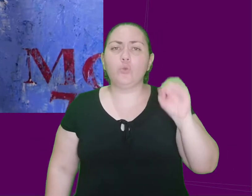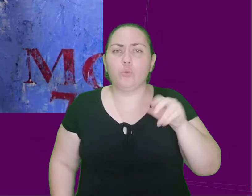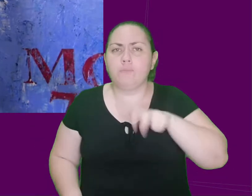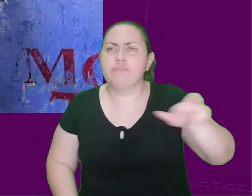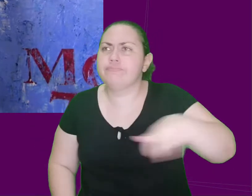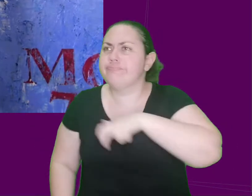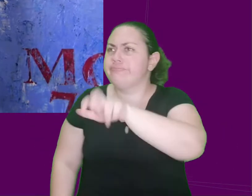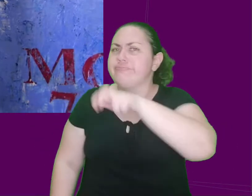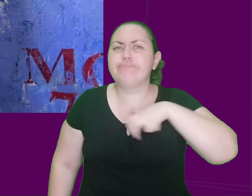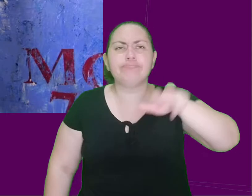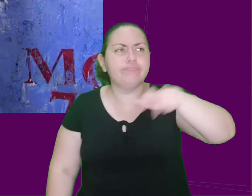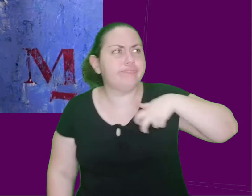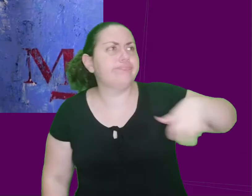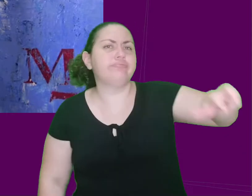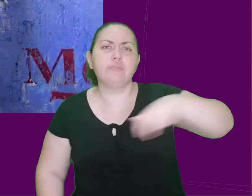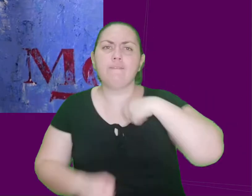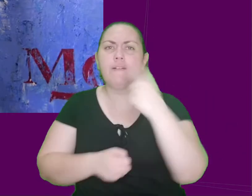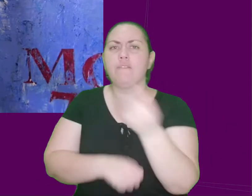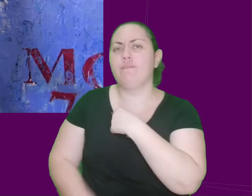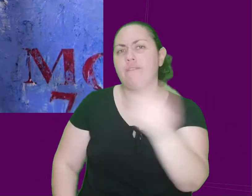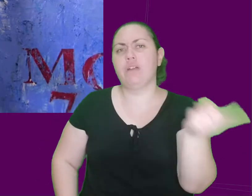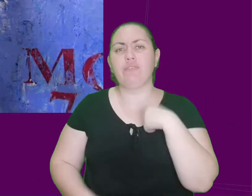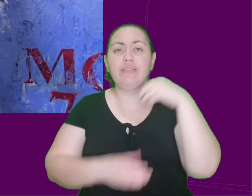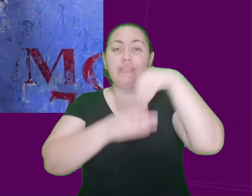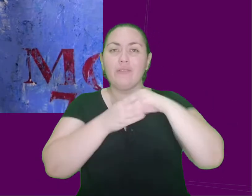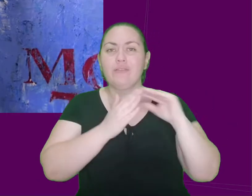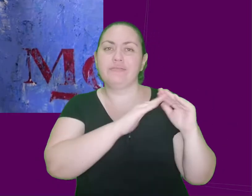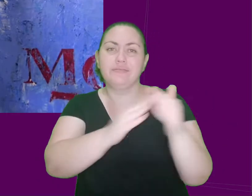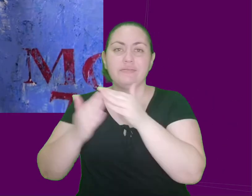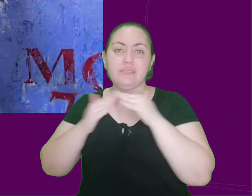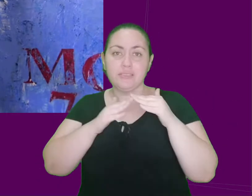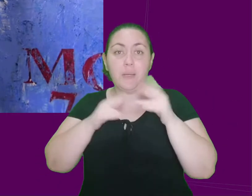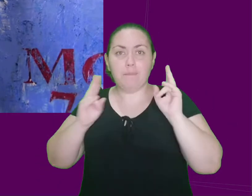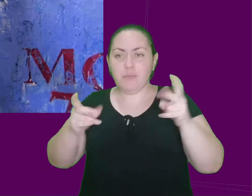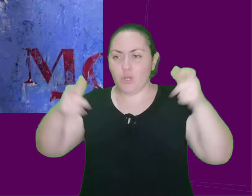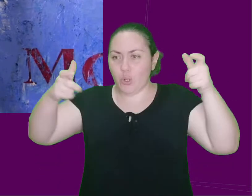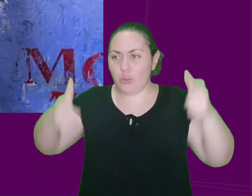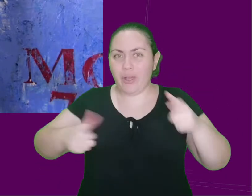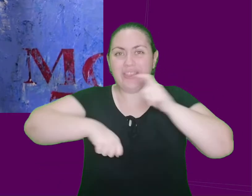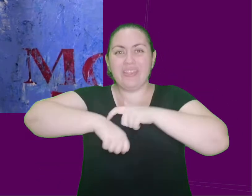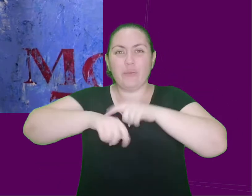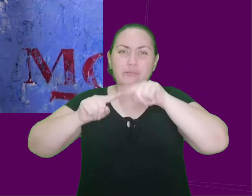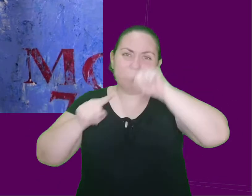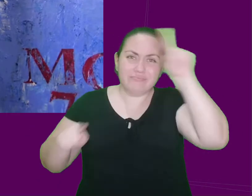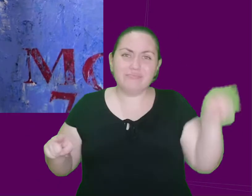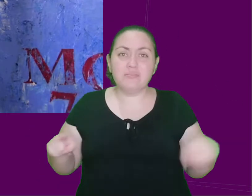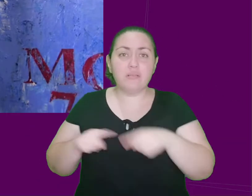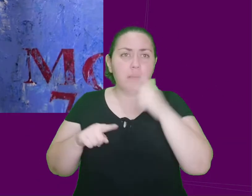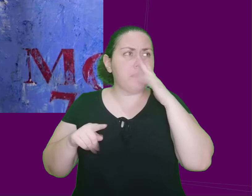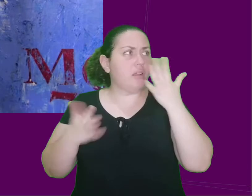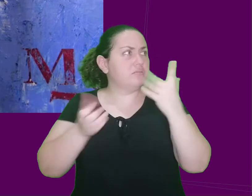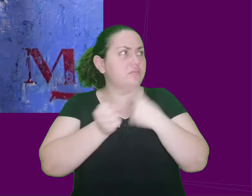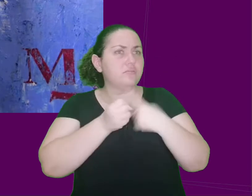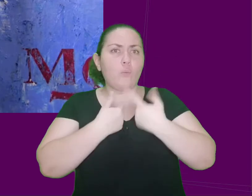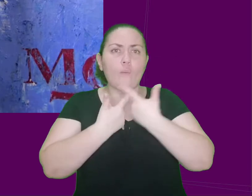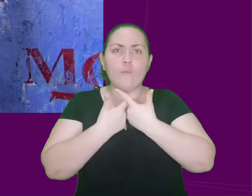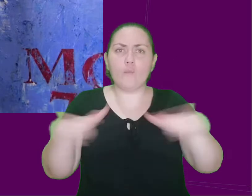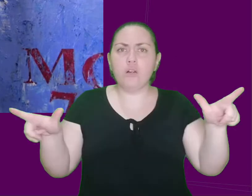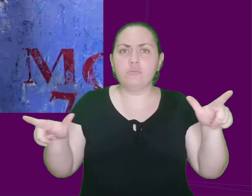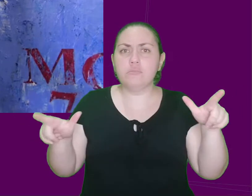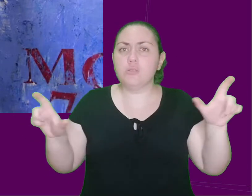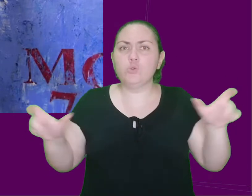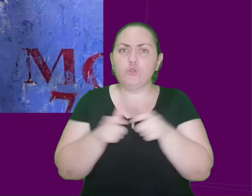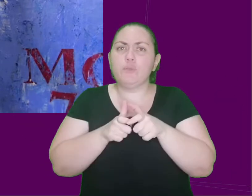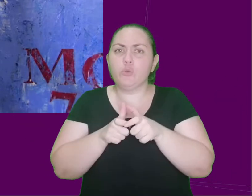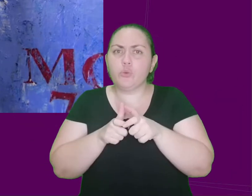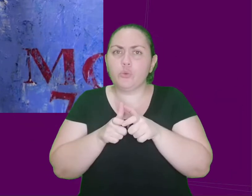idas e vindas. Depois de um tempo esse indefinido e circular, a cidade parece se esvaziar